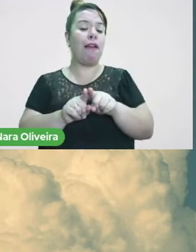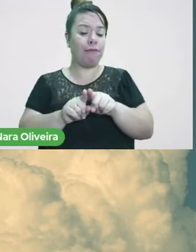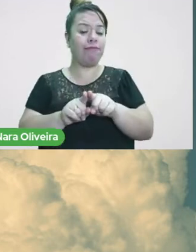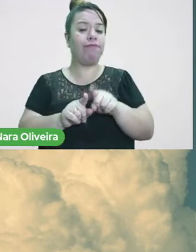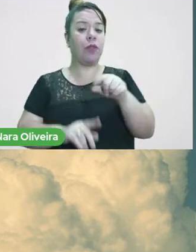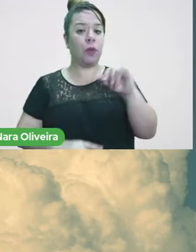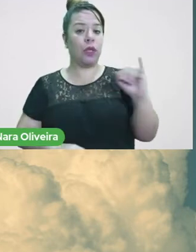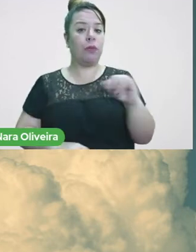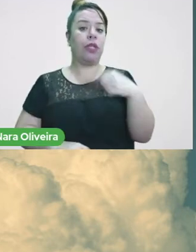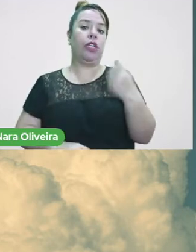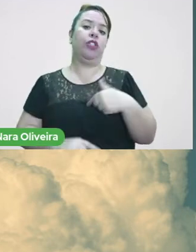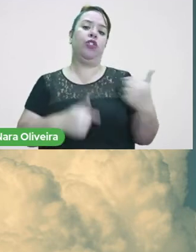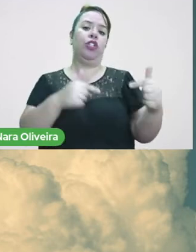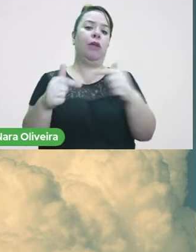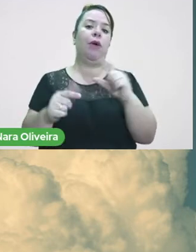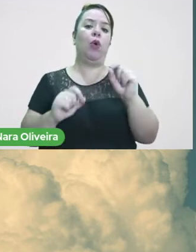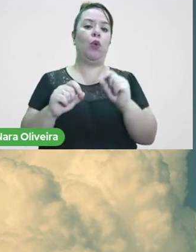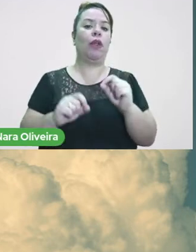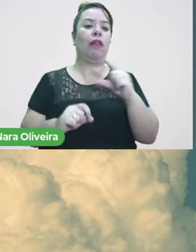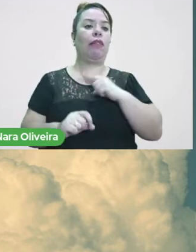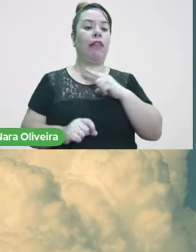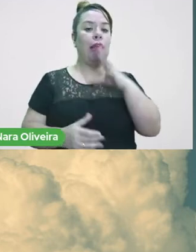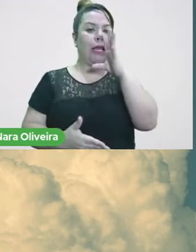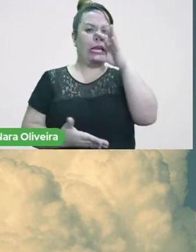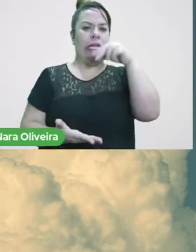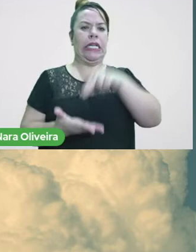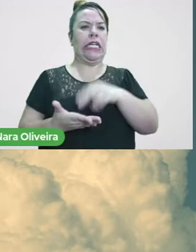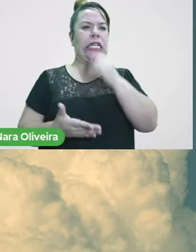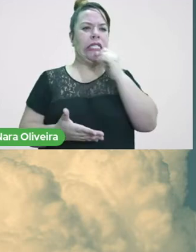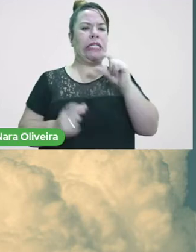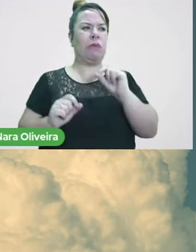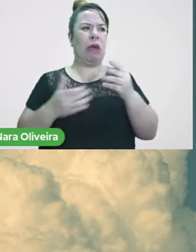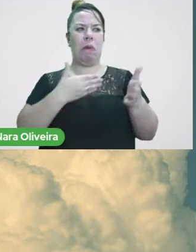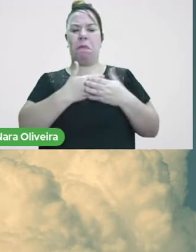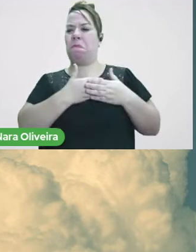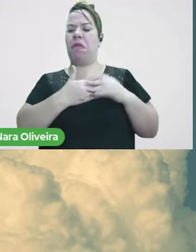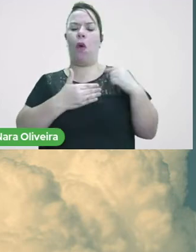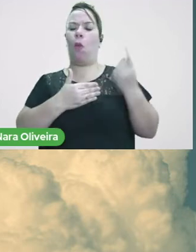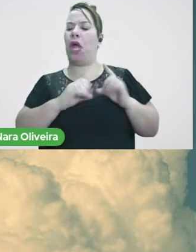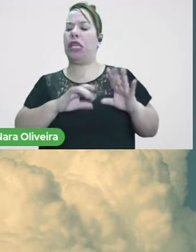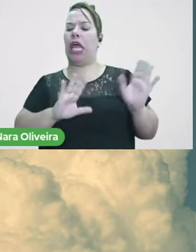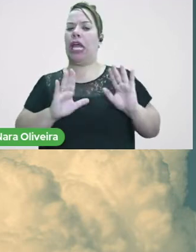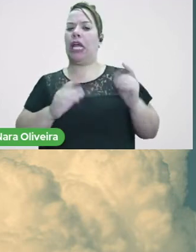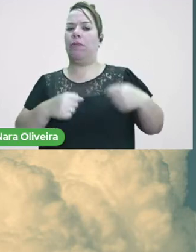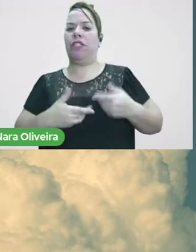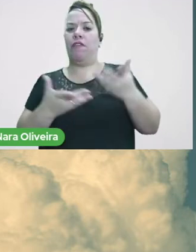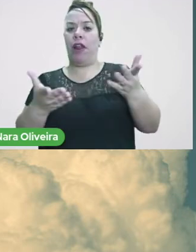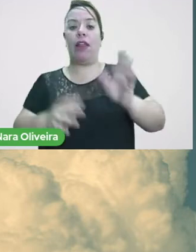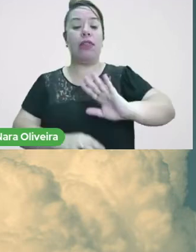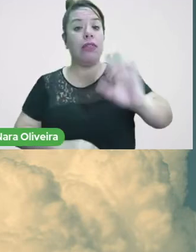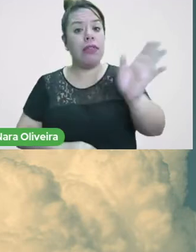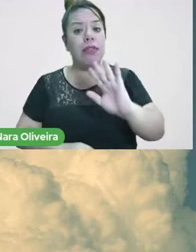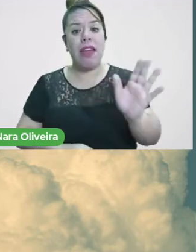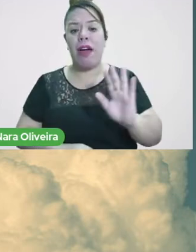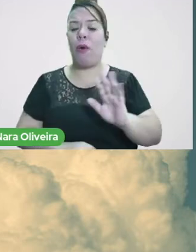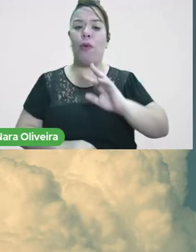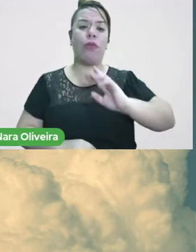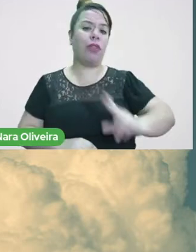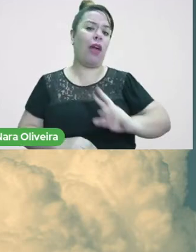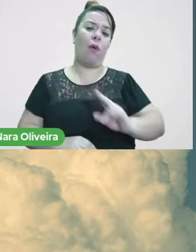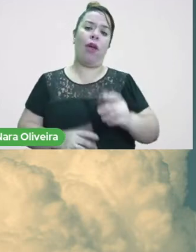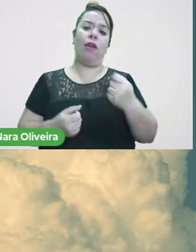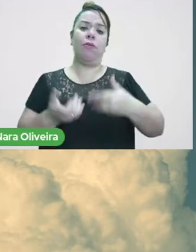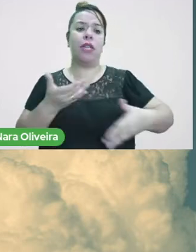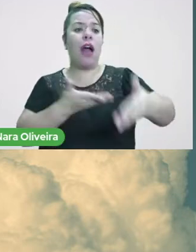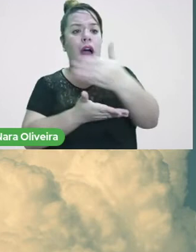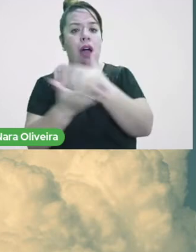a resistência de que, não, essa é uma coisa técnica demais para mim. Não é, de forma alguma. Ou então, o processo